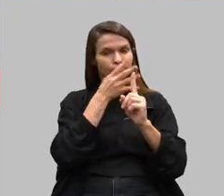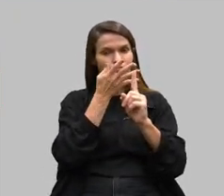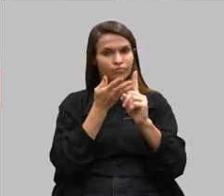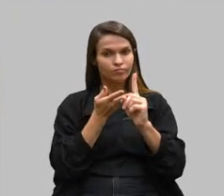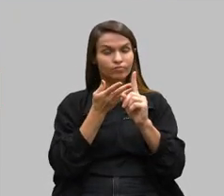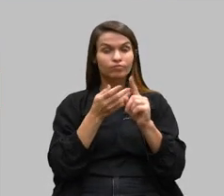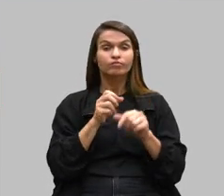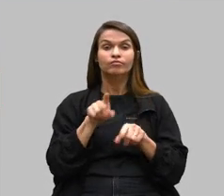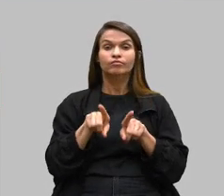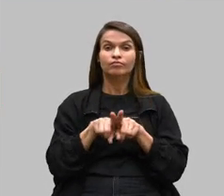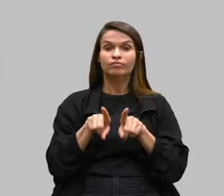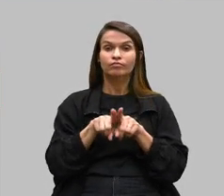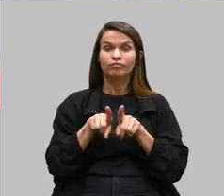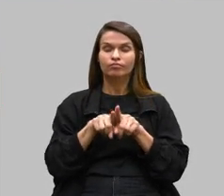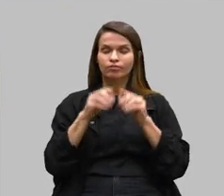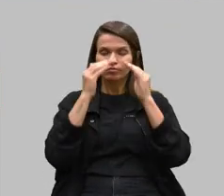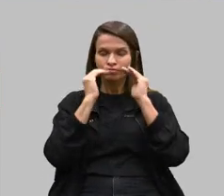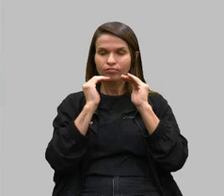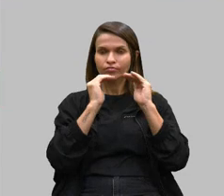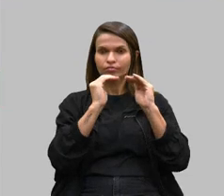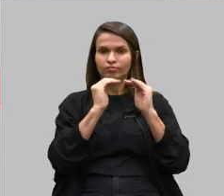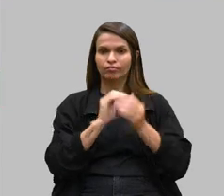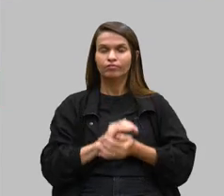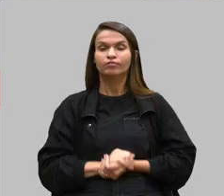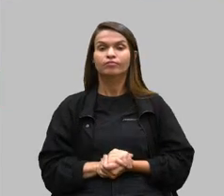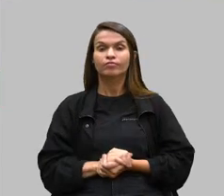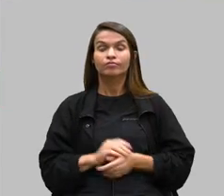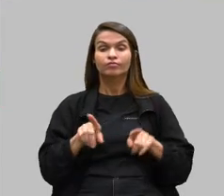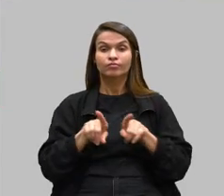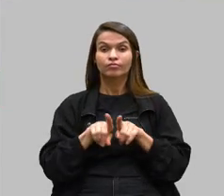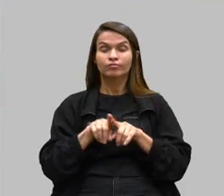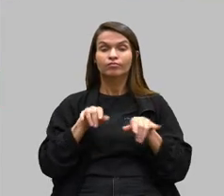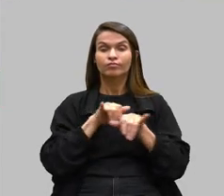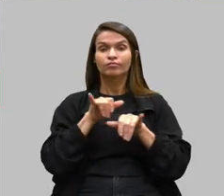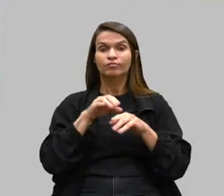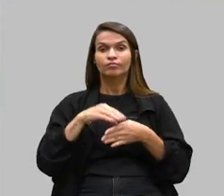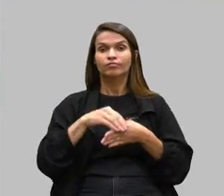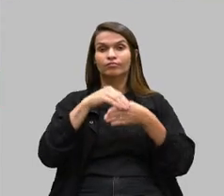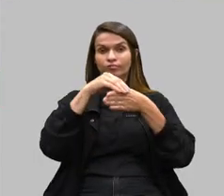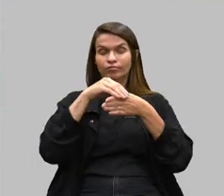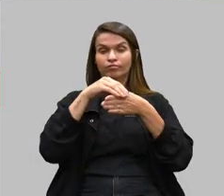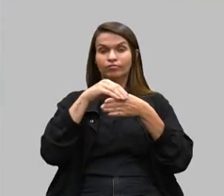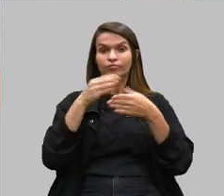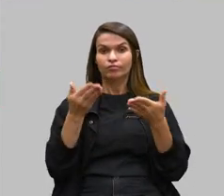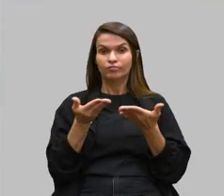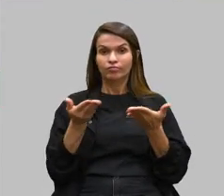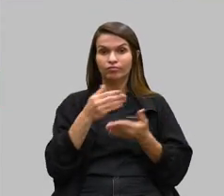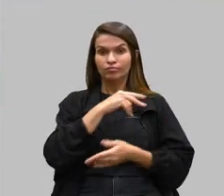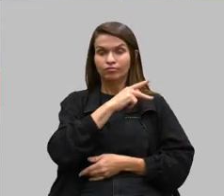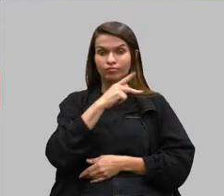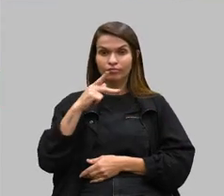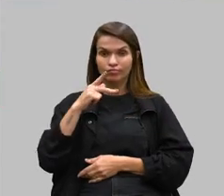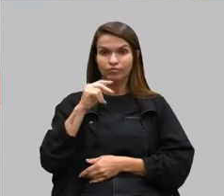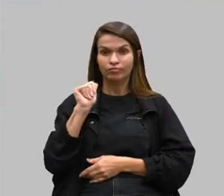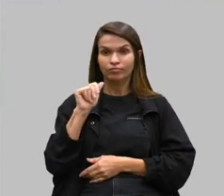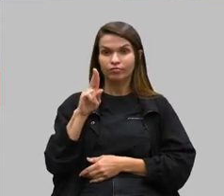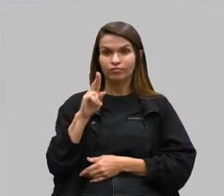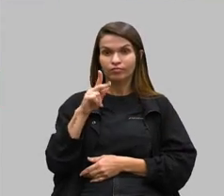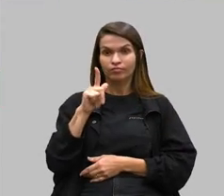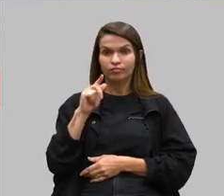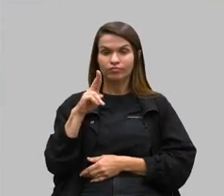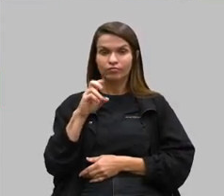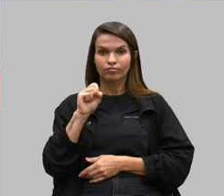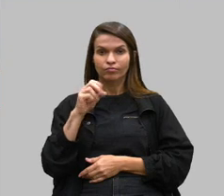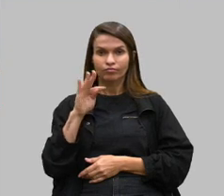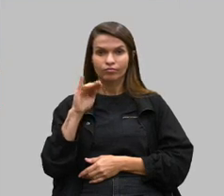e claro meu respeito destaco também a liderança do então Presidente Agostinho Patrus que permitiu